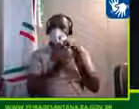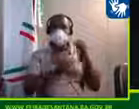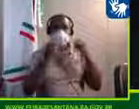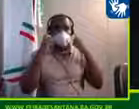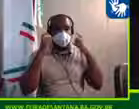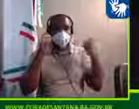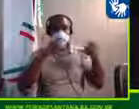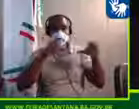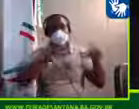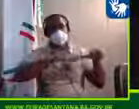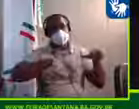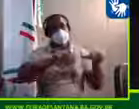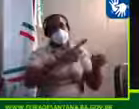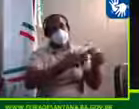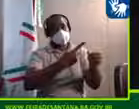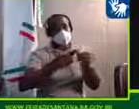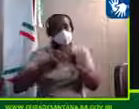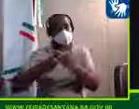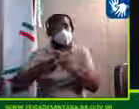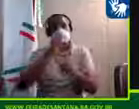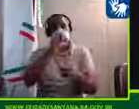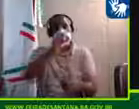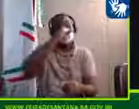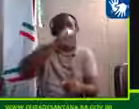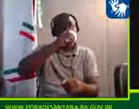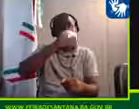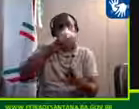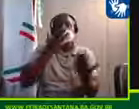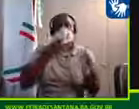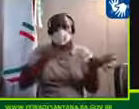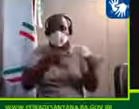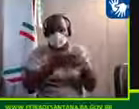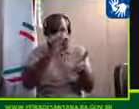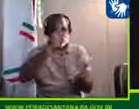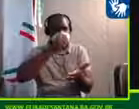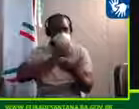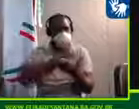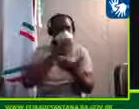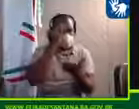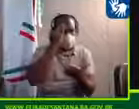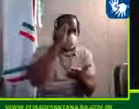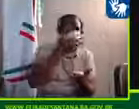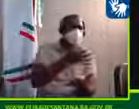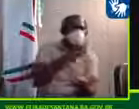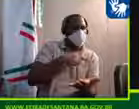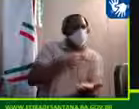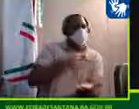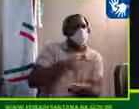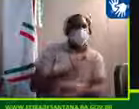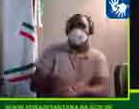ser nos distritos, nos finais de semana. A sua equipe concorda com essa opinião?